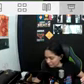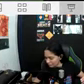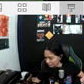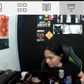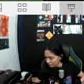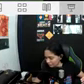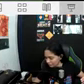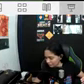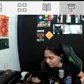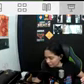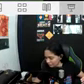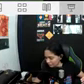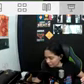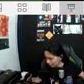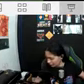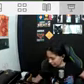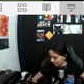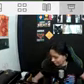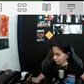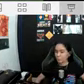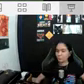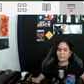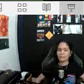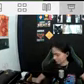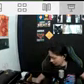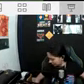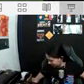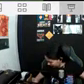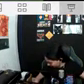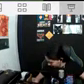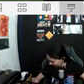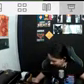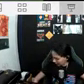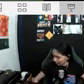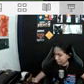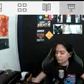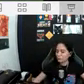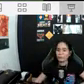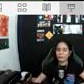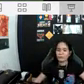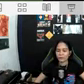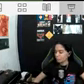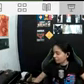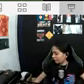né? Nunca desenvolveram câncer de pulmão. Em compensação, você pode ter